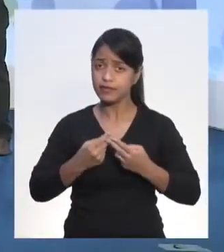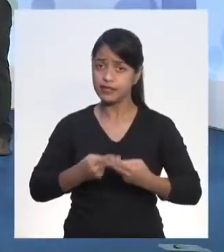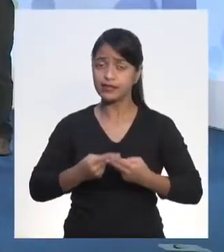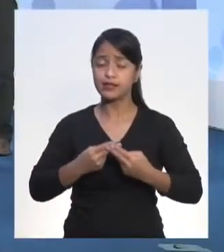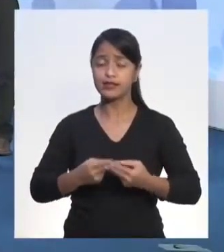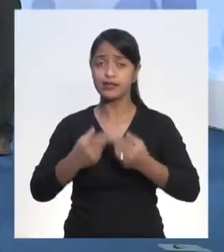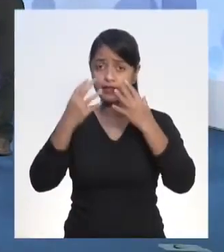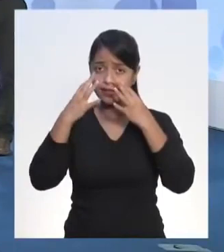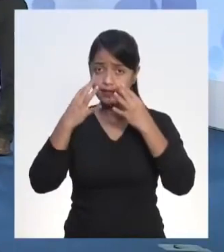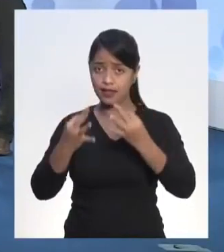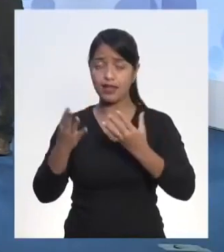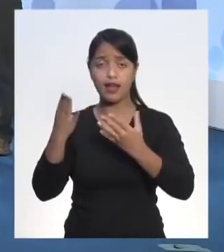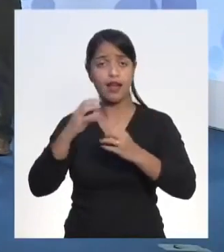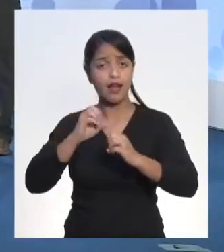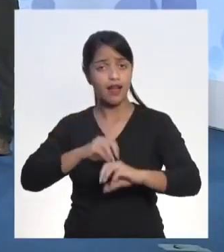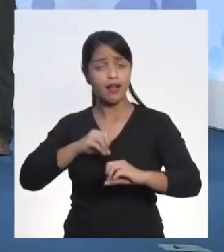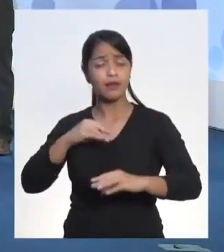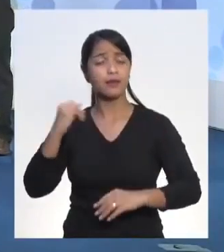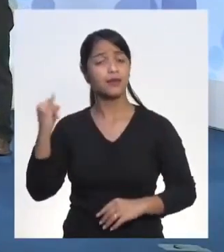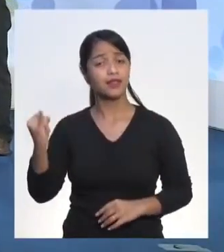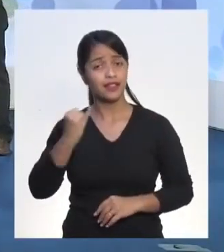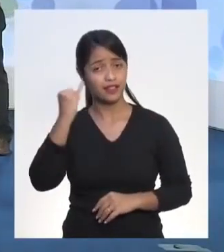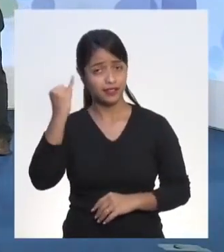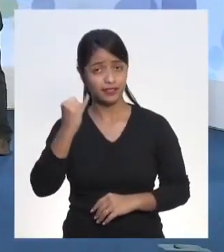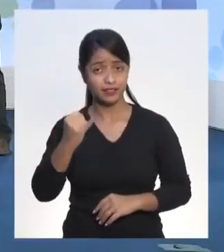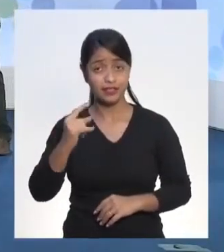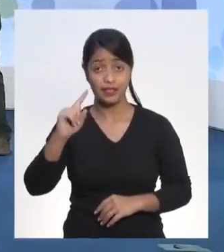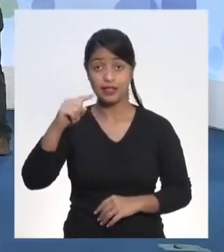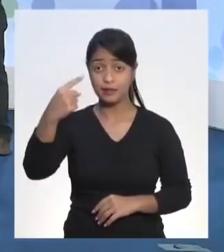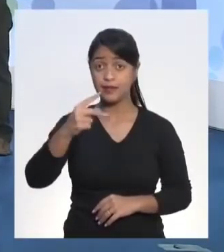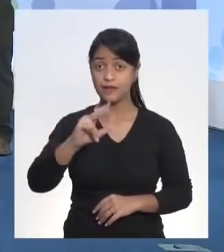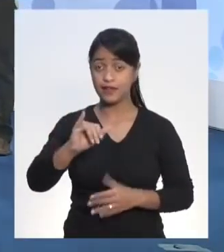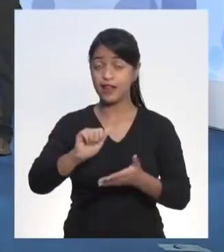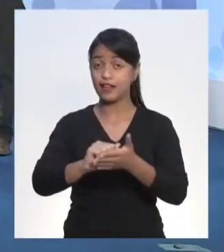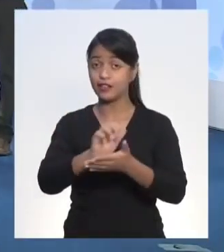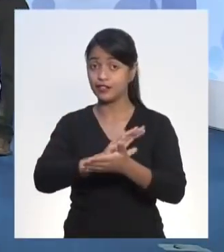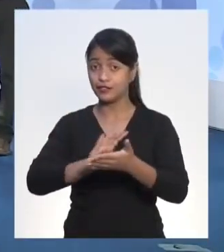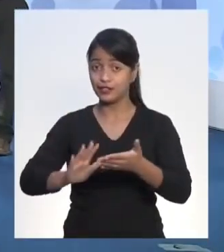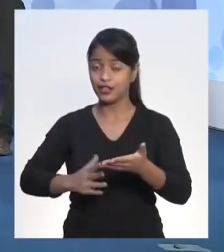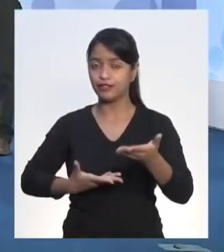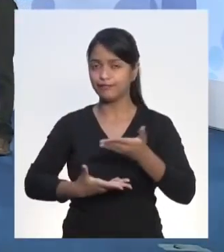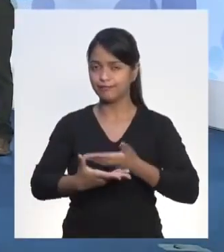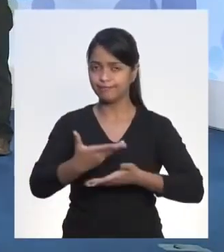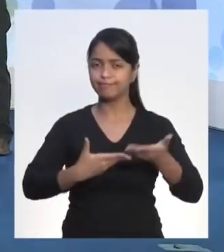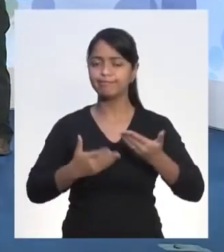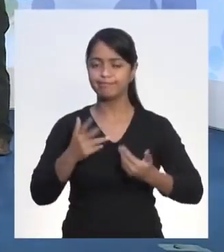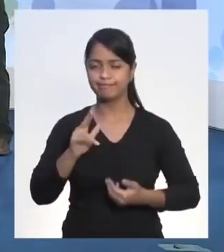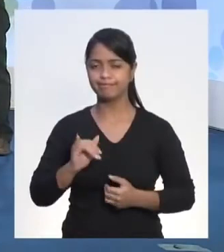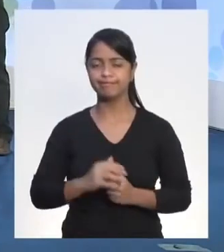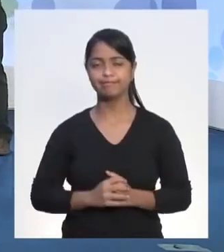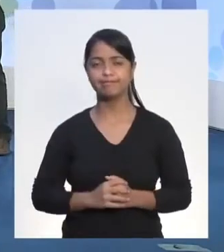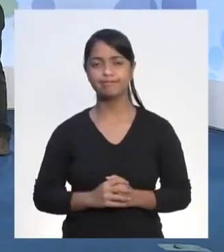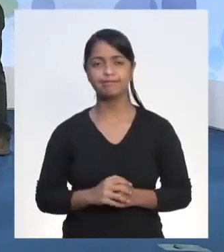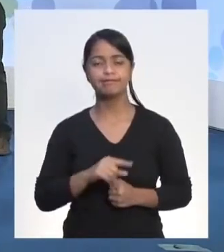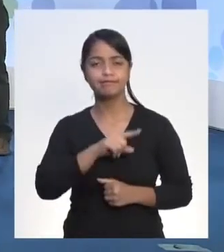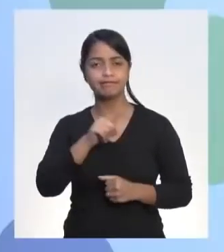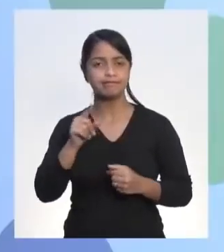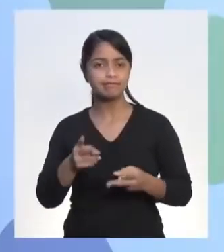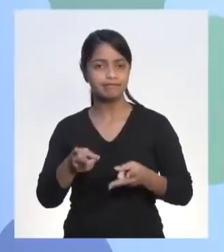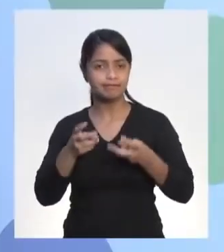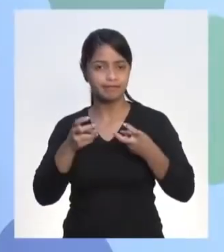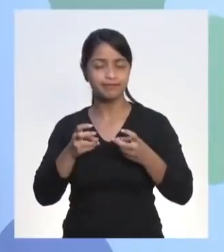são importantes. Daqui a pouco a gente vai fazer uma atividade mais dinâmica, aí, né? E aí vocês vão perceber que tem